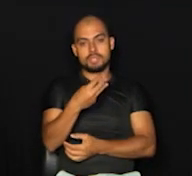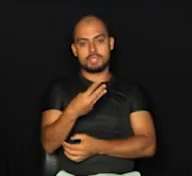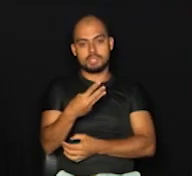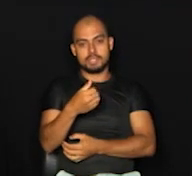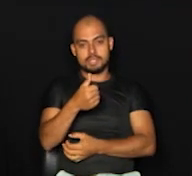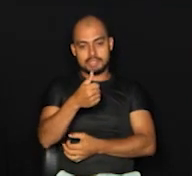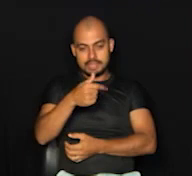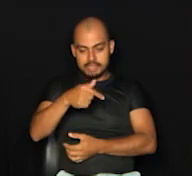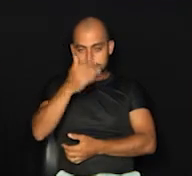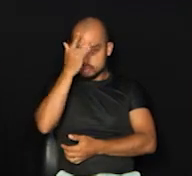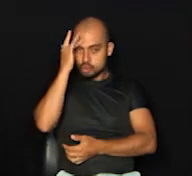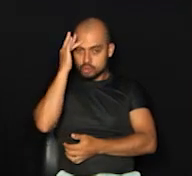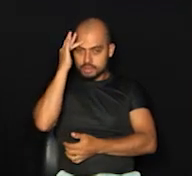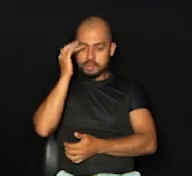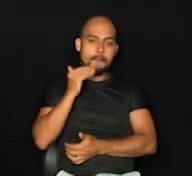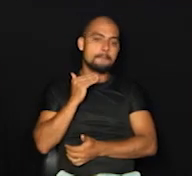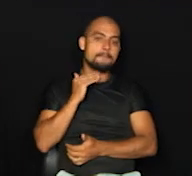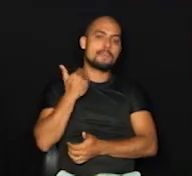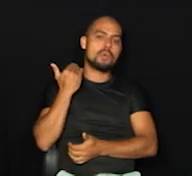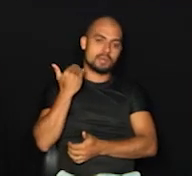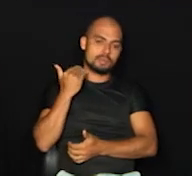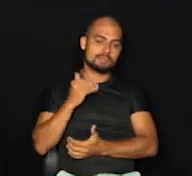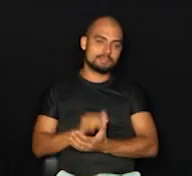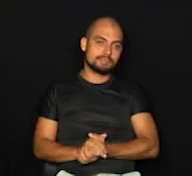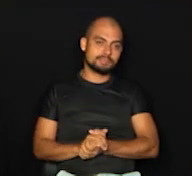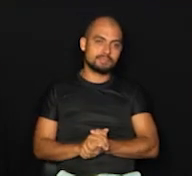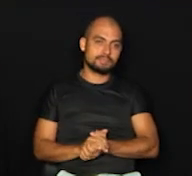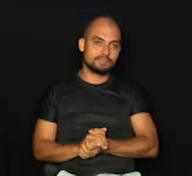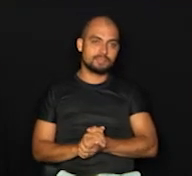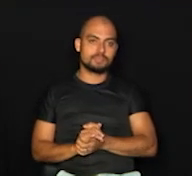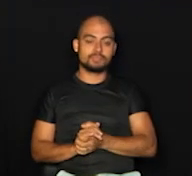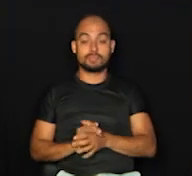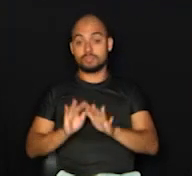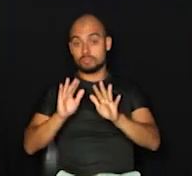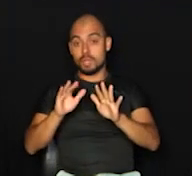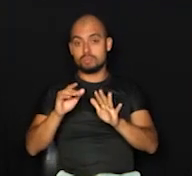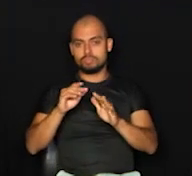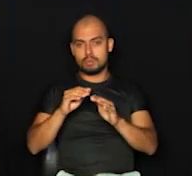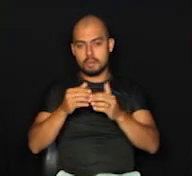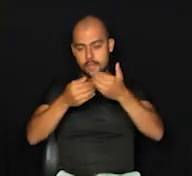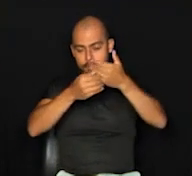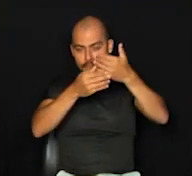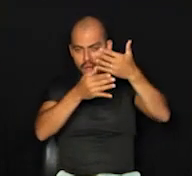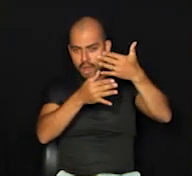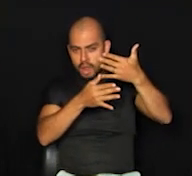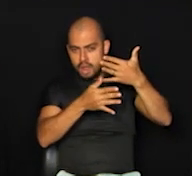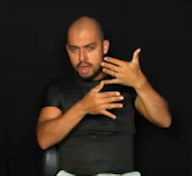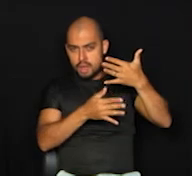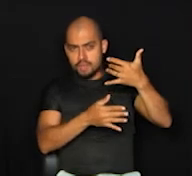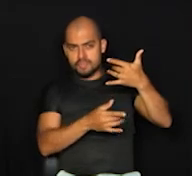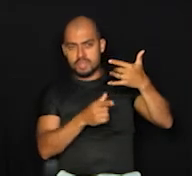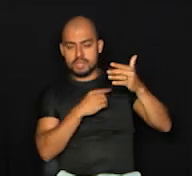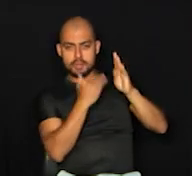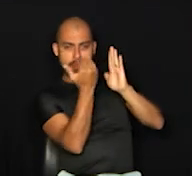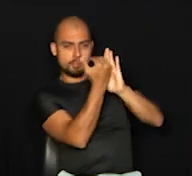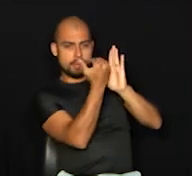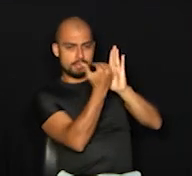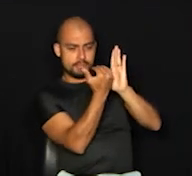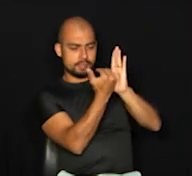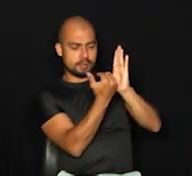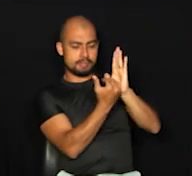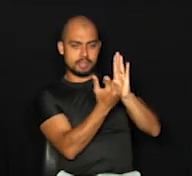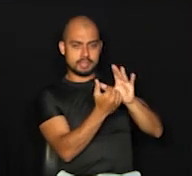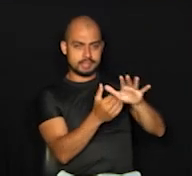pouco mais, Gabriel, a gente encontra aí os protocolos sanitários para cada setor. Nós